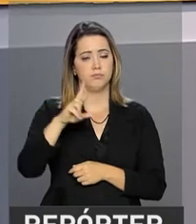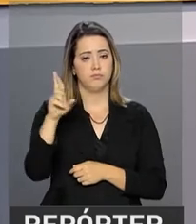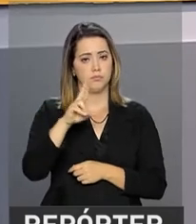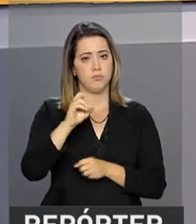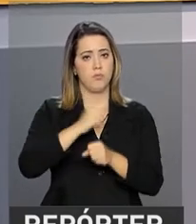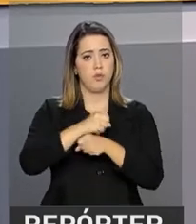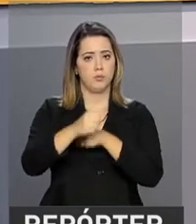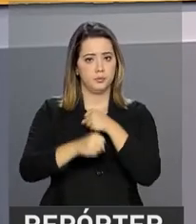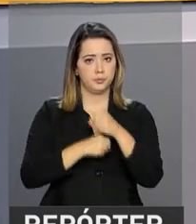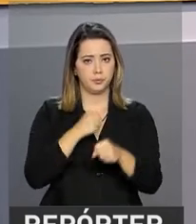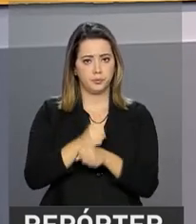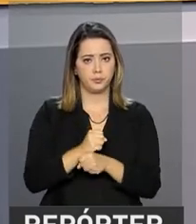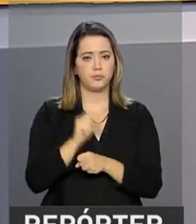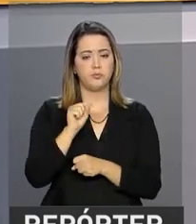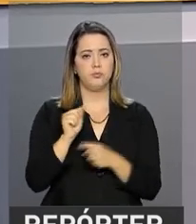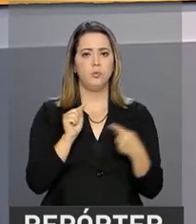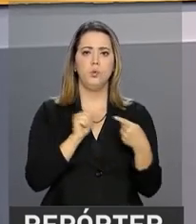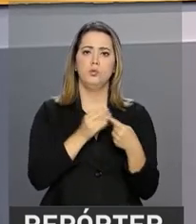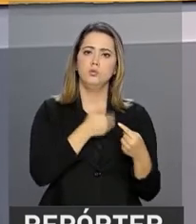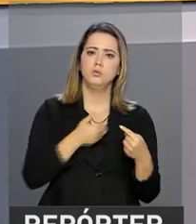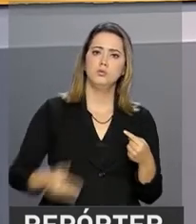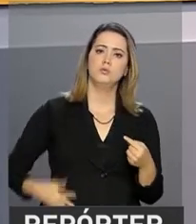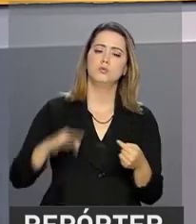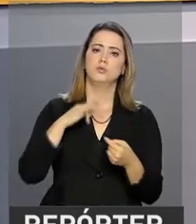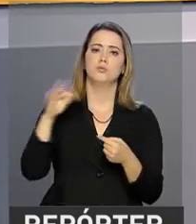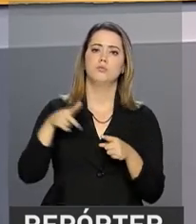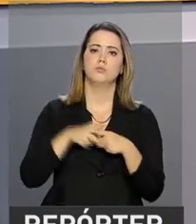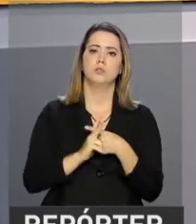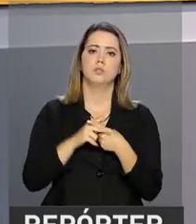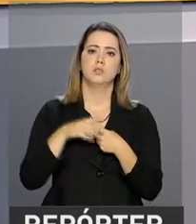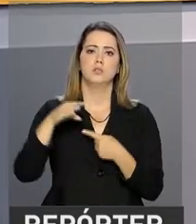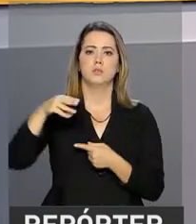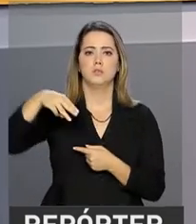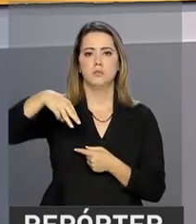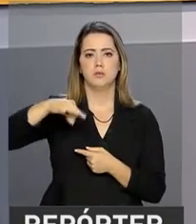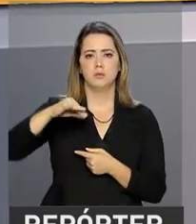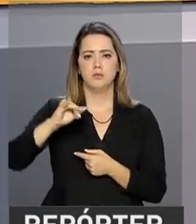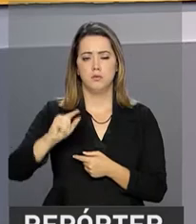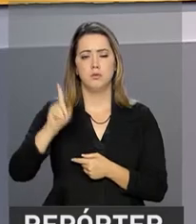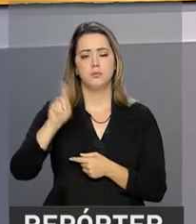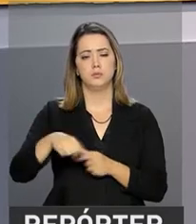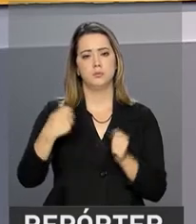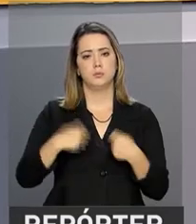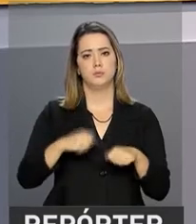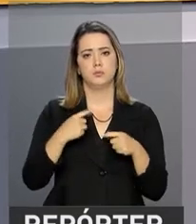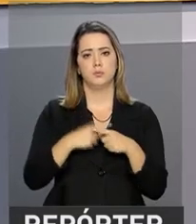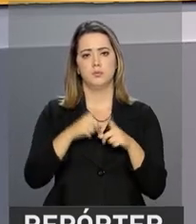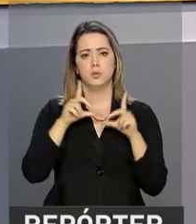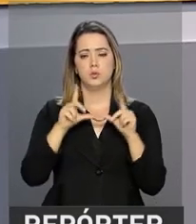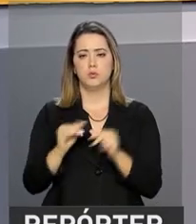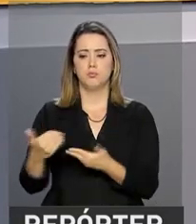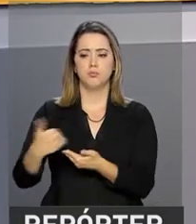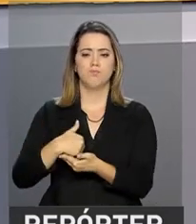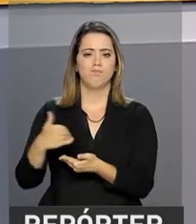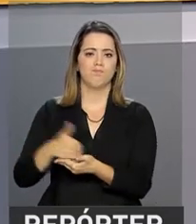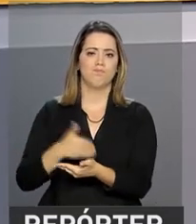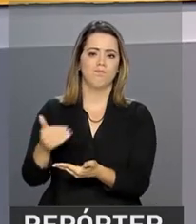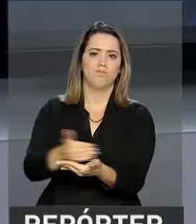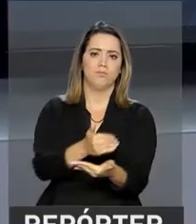R$ 129 bilhões para o ano que vem. De acordo com o governo federal, a revisão das metas é necessária por conta da queda de